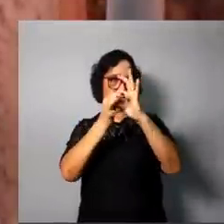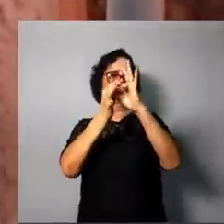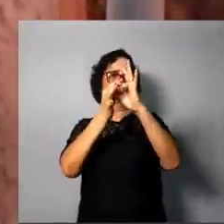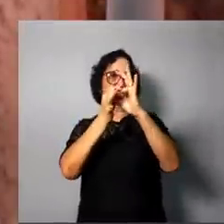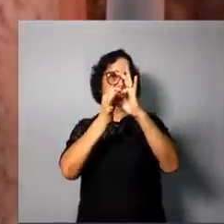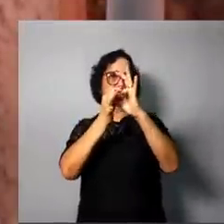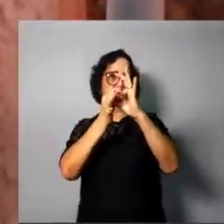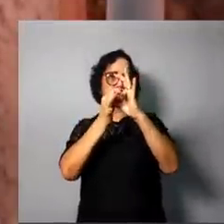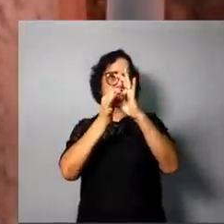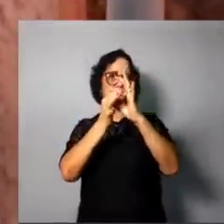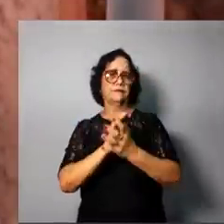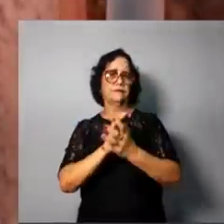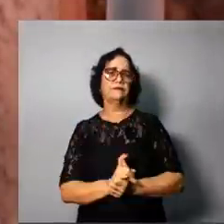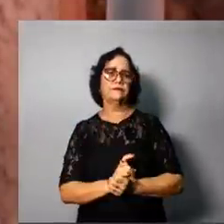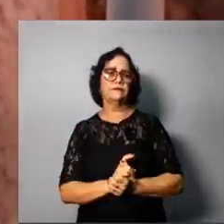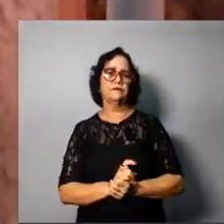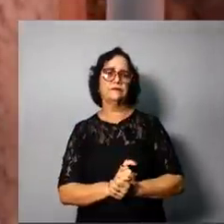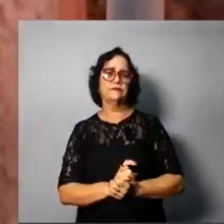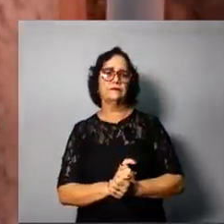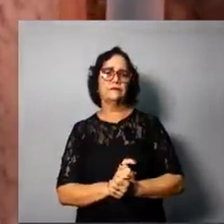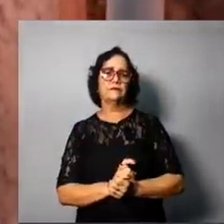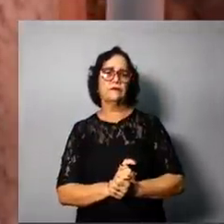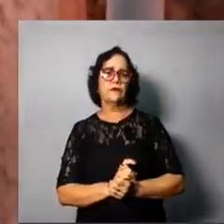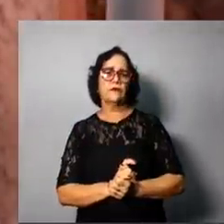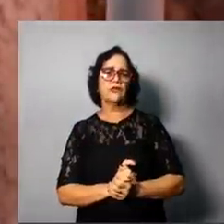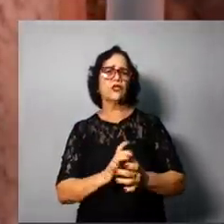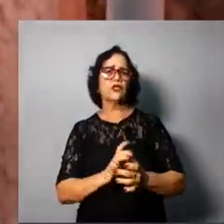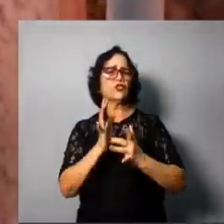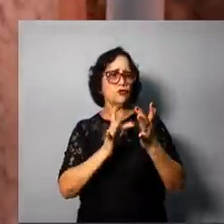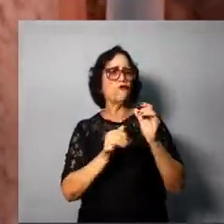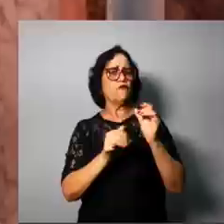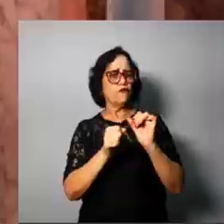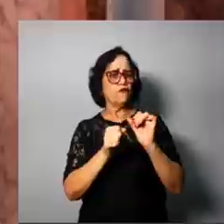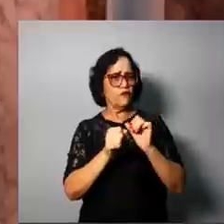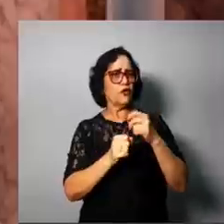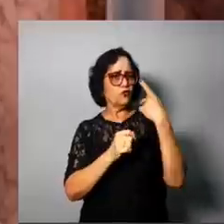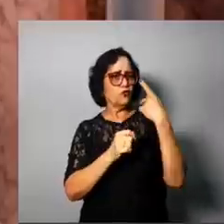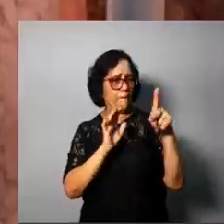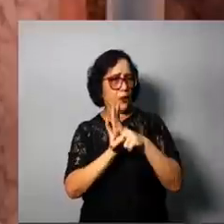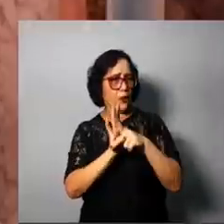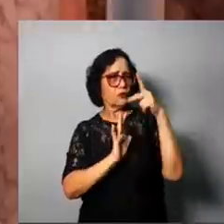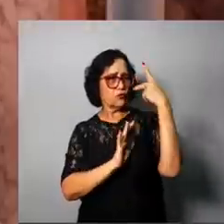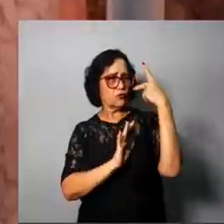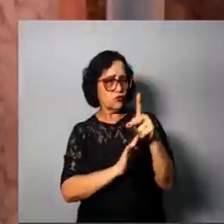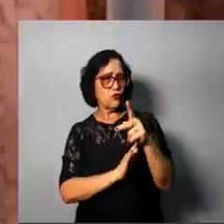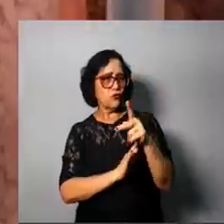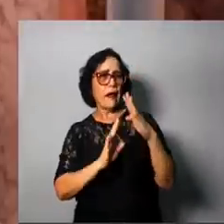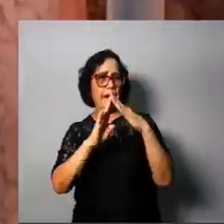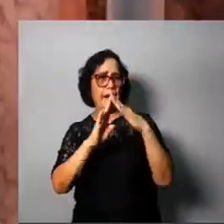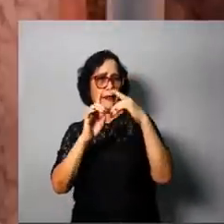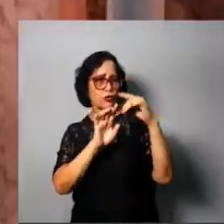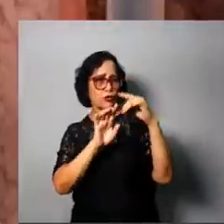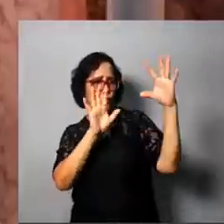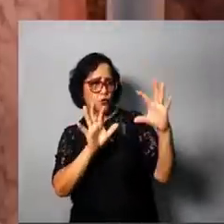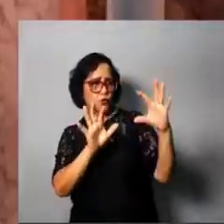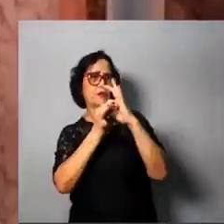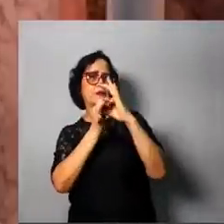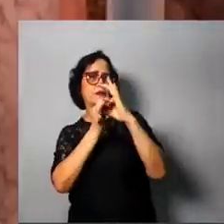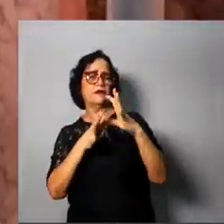A fez sua e ela se uniu a ele e se alegra com ele.